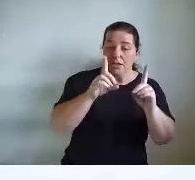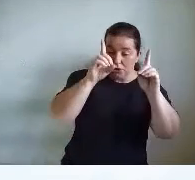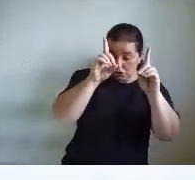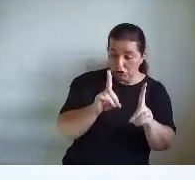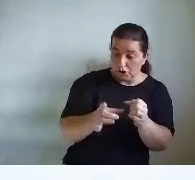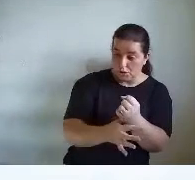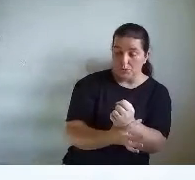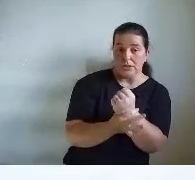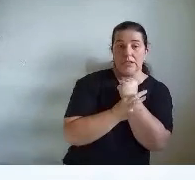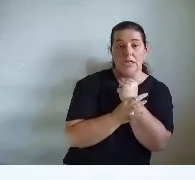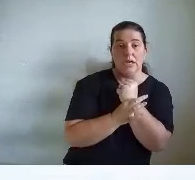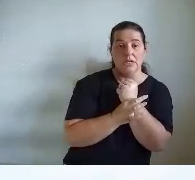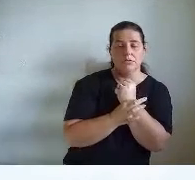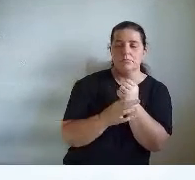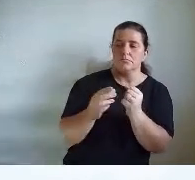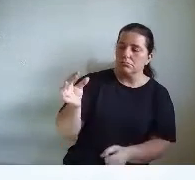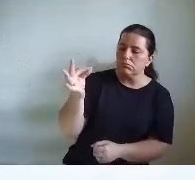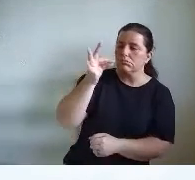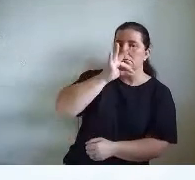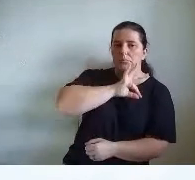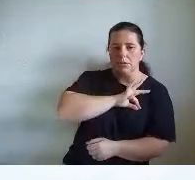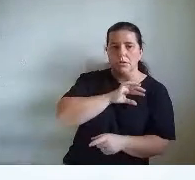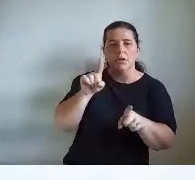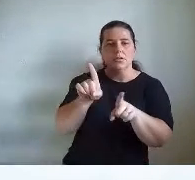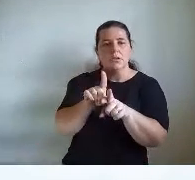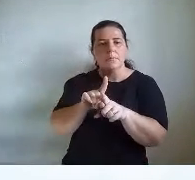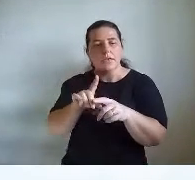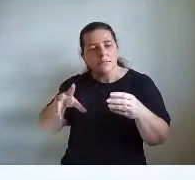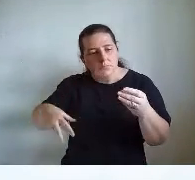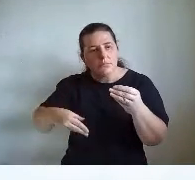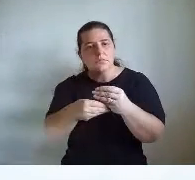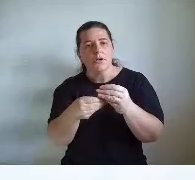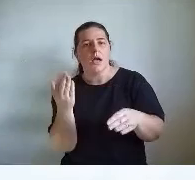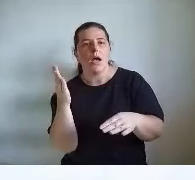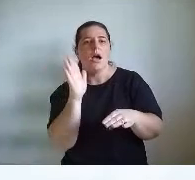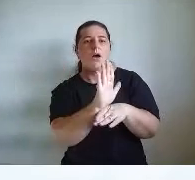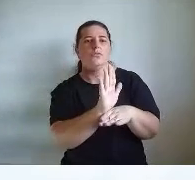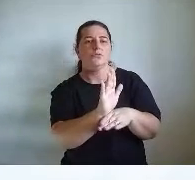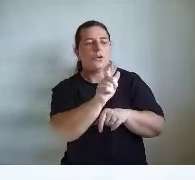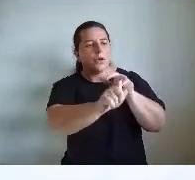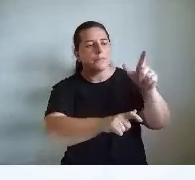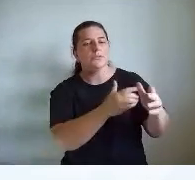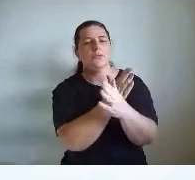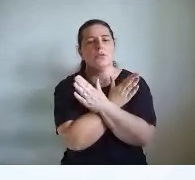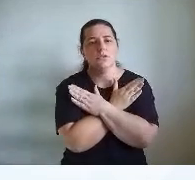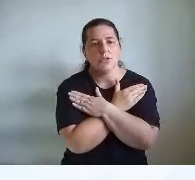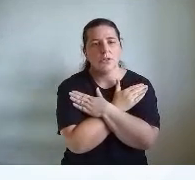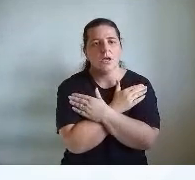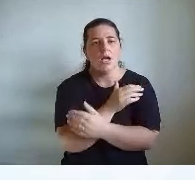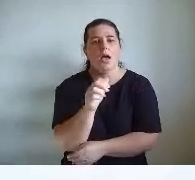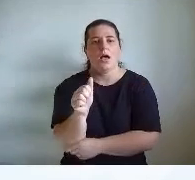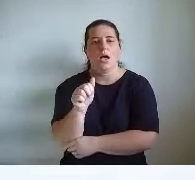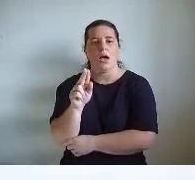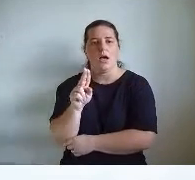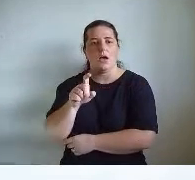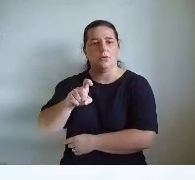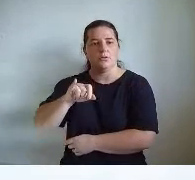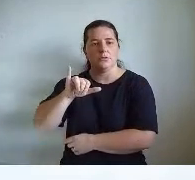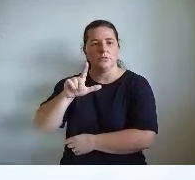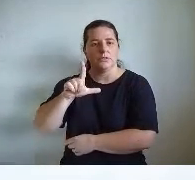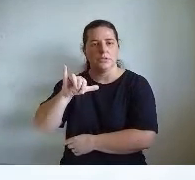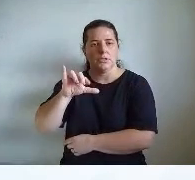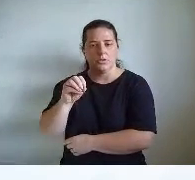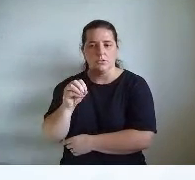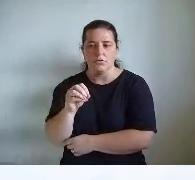estão suspensas, e ainda auxílio pensando em quem está sem emprego. Um auxílio decente, não esse indecente que está